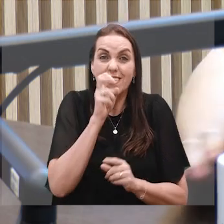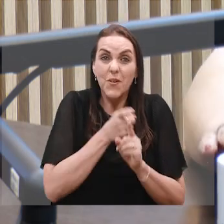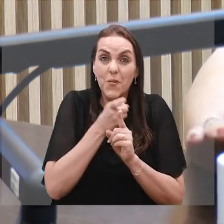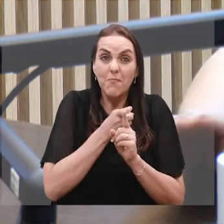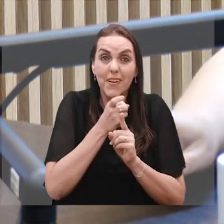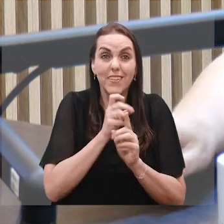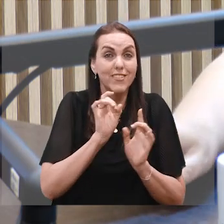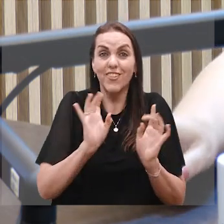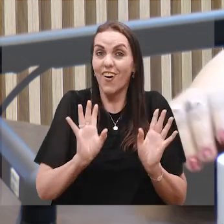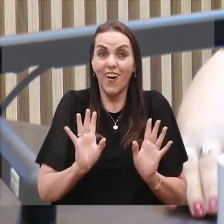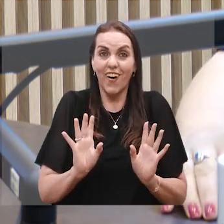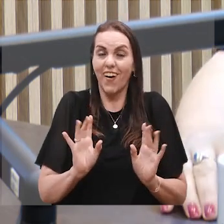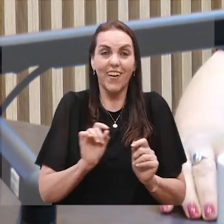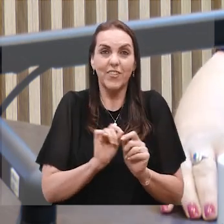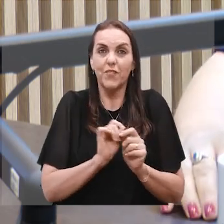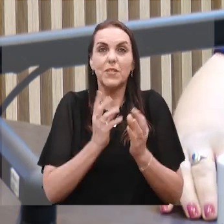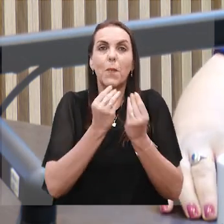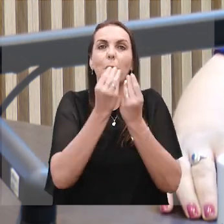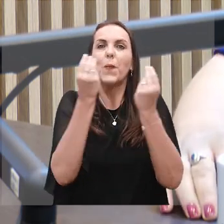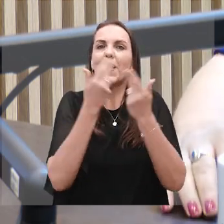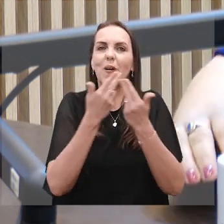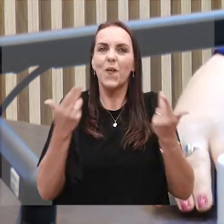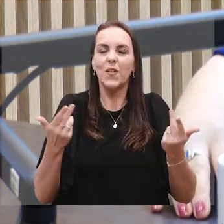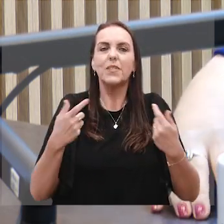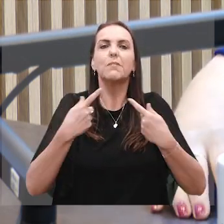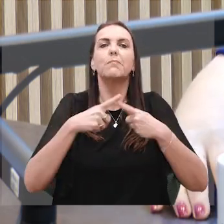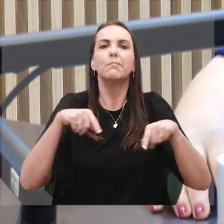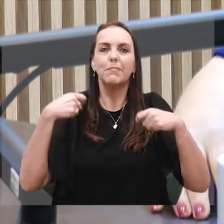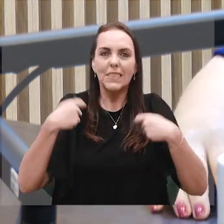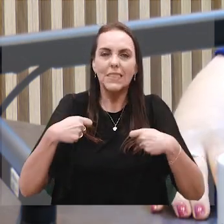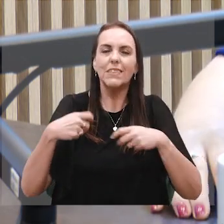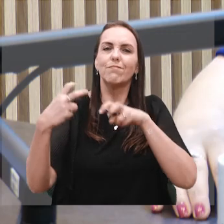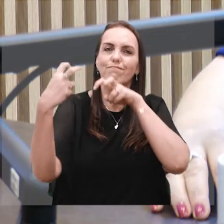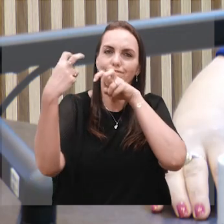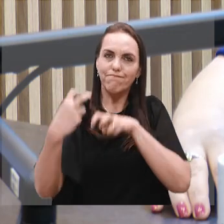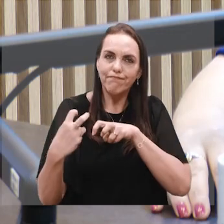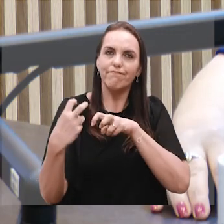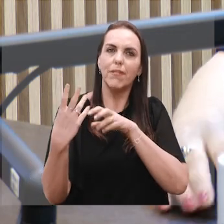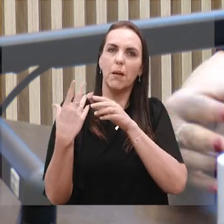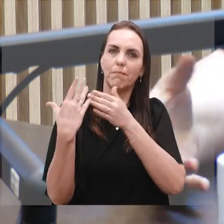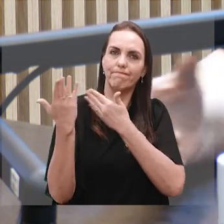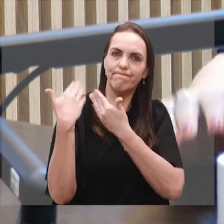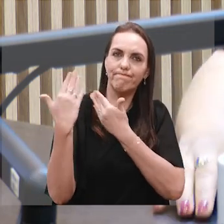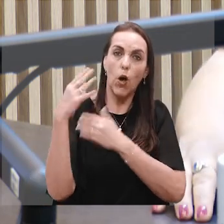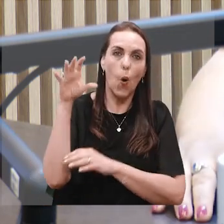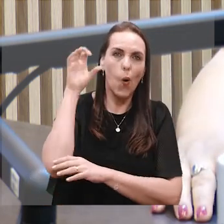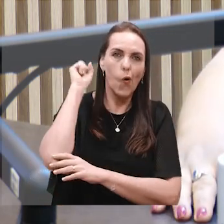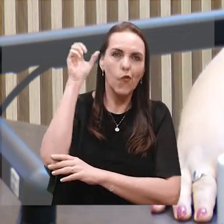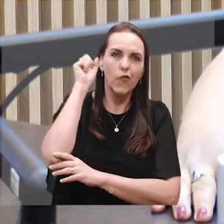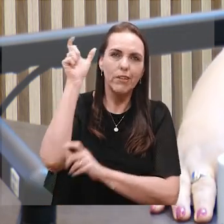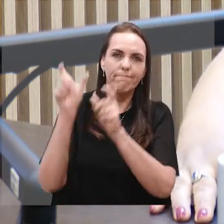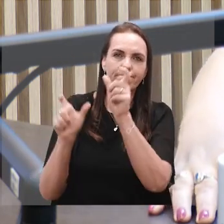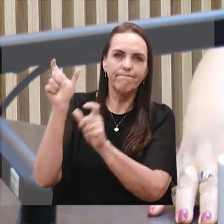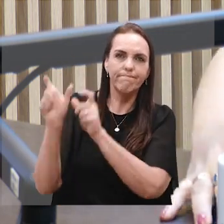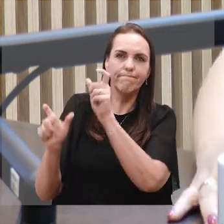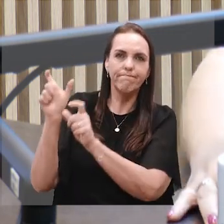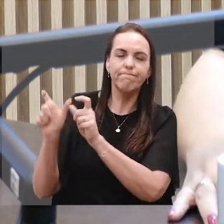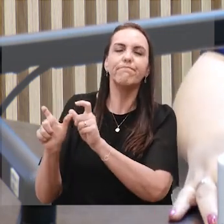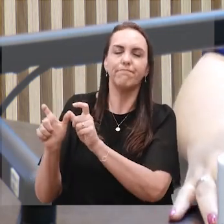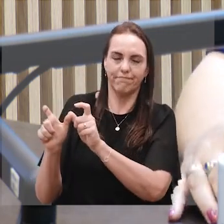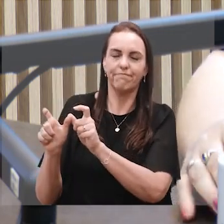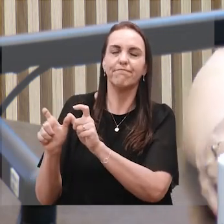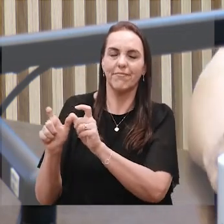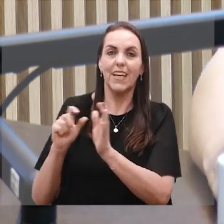5 meses, não fiz grandes coisas. Mas a gente precisa ouvir as pessoas. Depois disso,